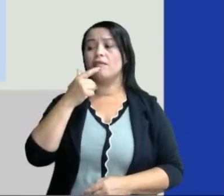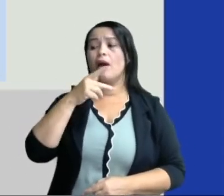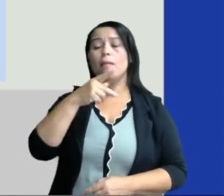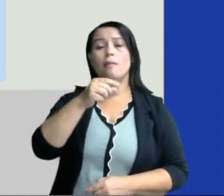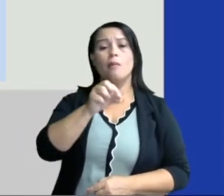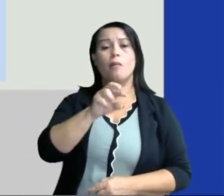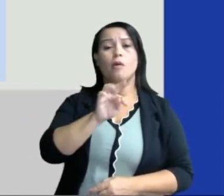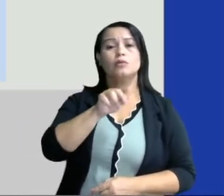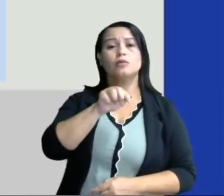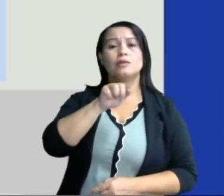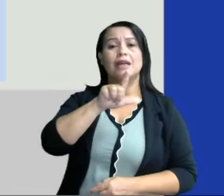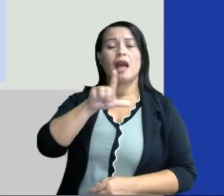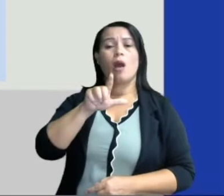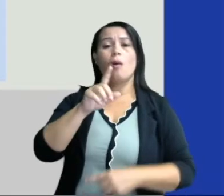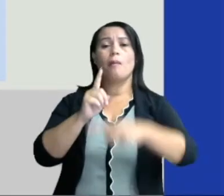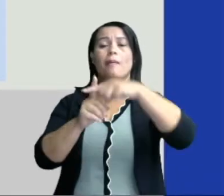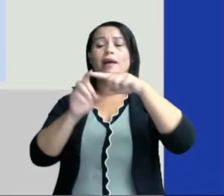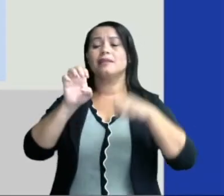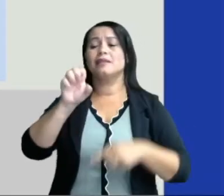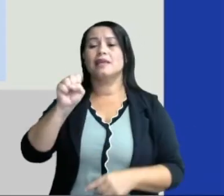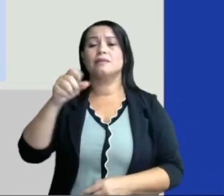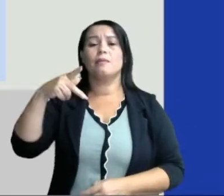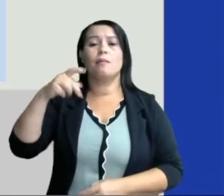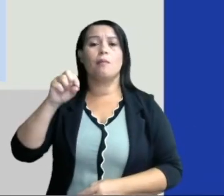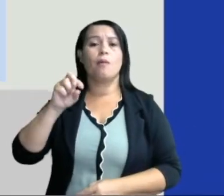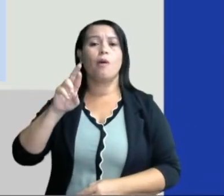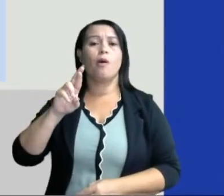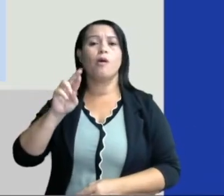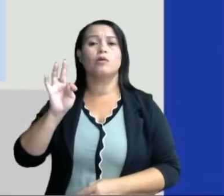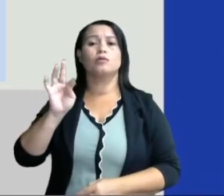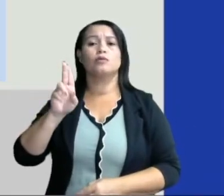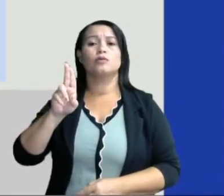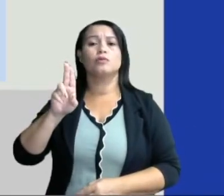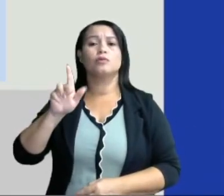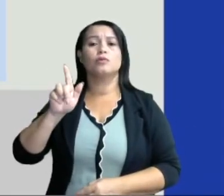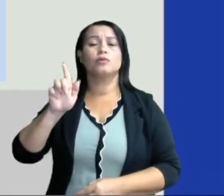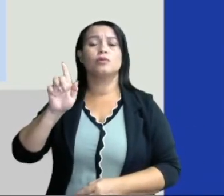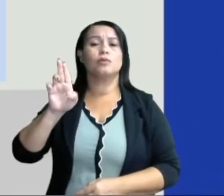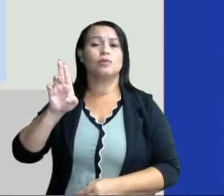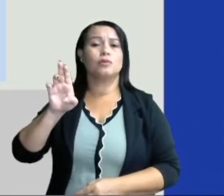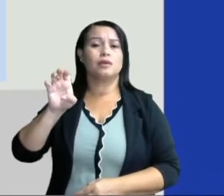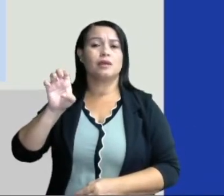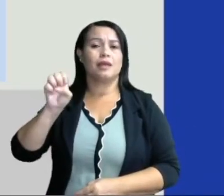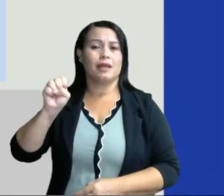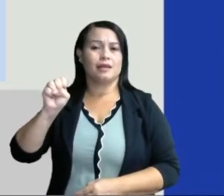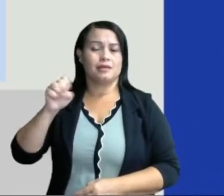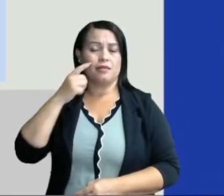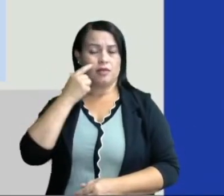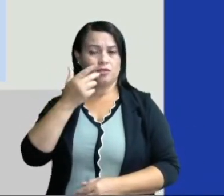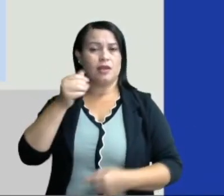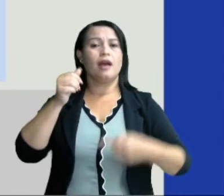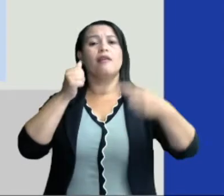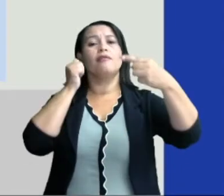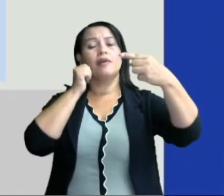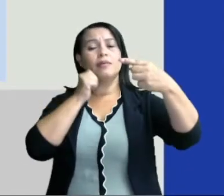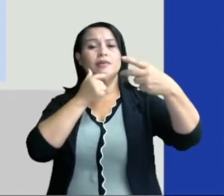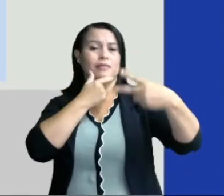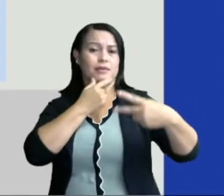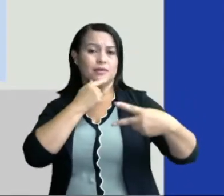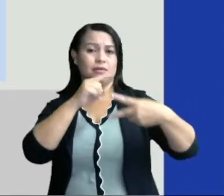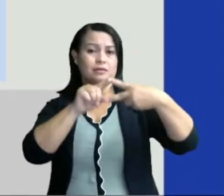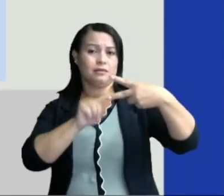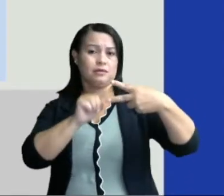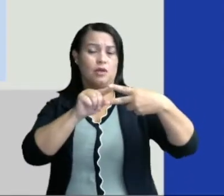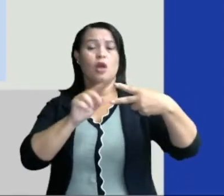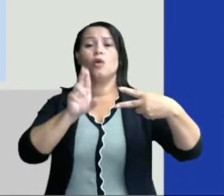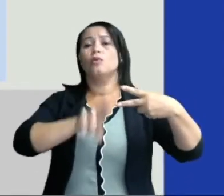Portugal mais ex, português, certo? Eu tenho aqui a forma feminina e aqui a forma masculina. Estou